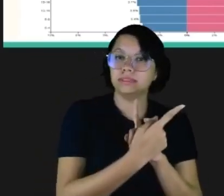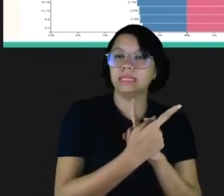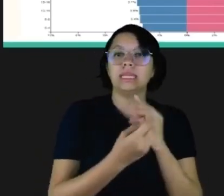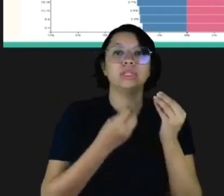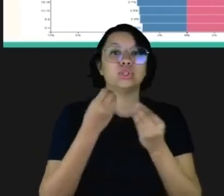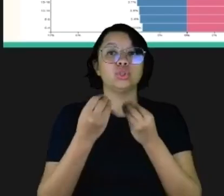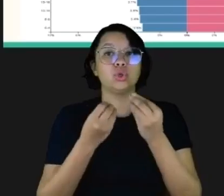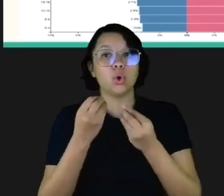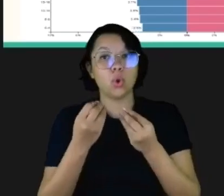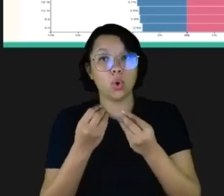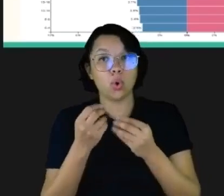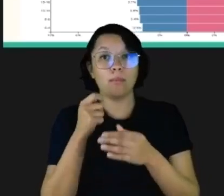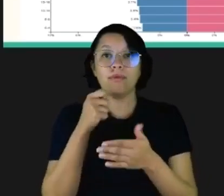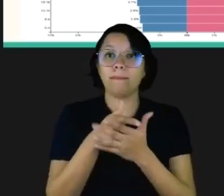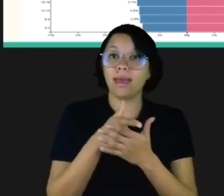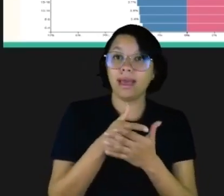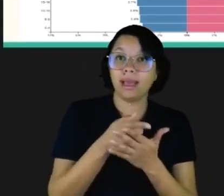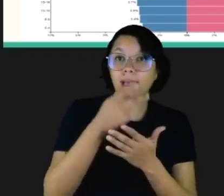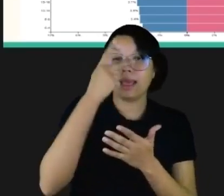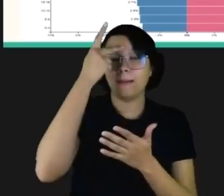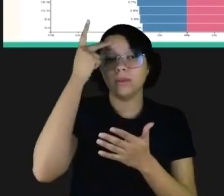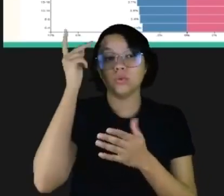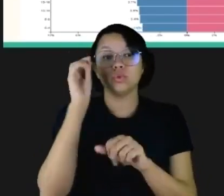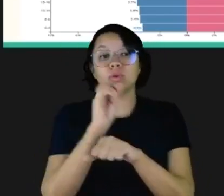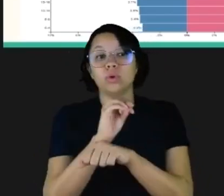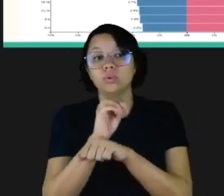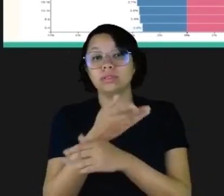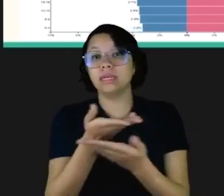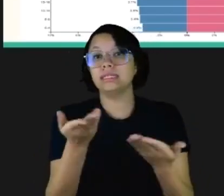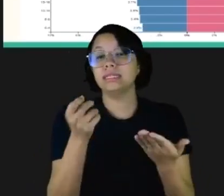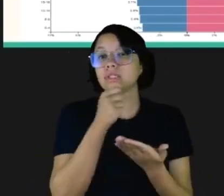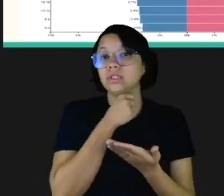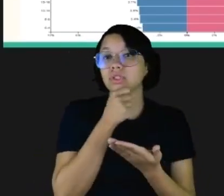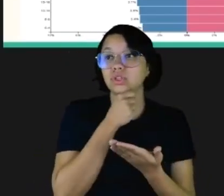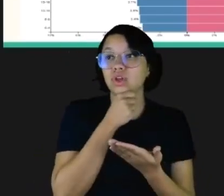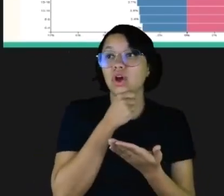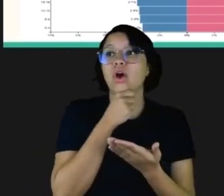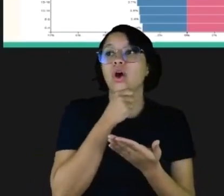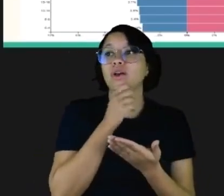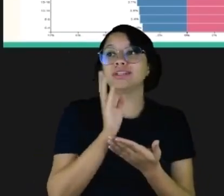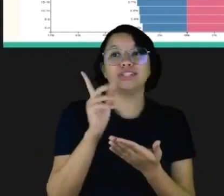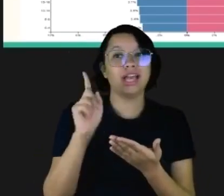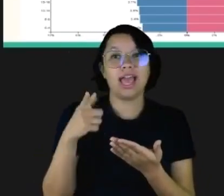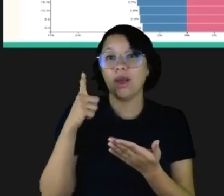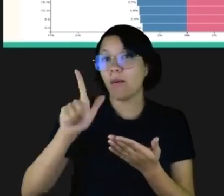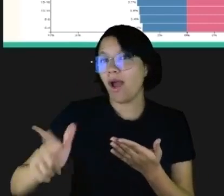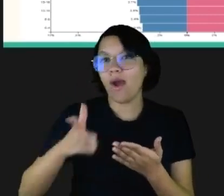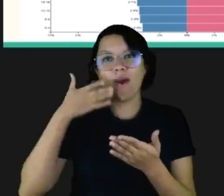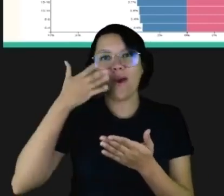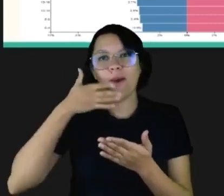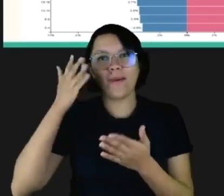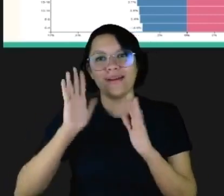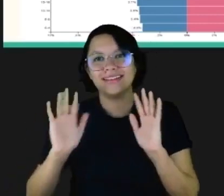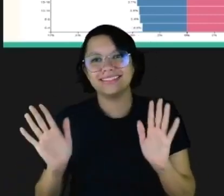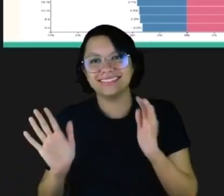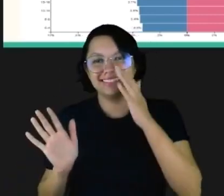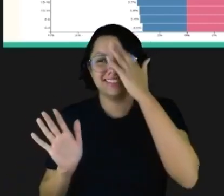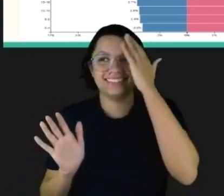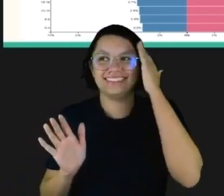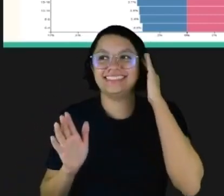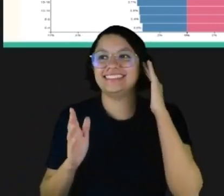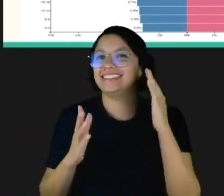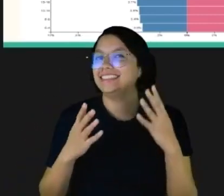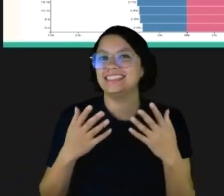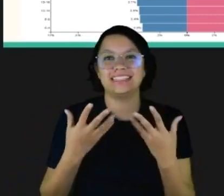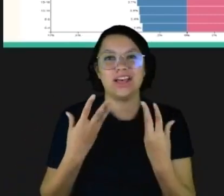vai se manter, de quem vai cuidar desses idosos. Aí já daria uma outra palestra, que nós não vamos